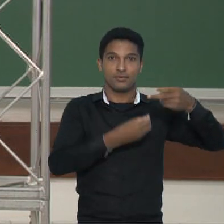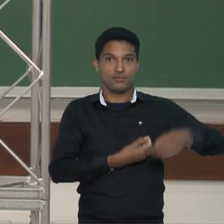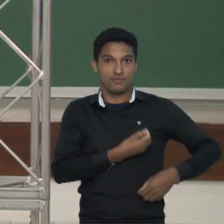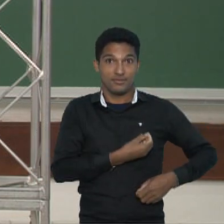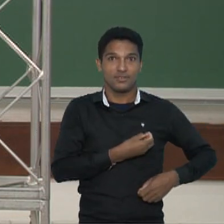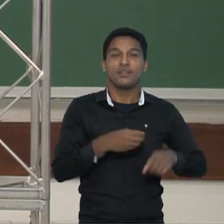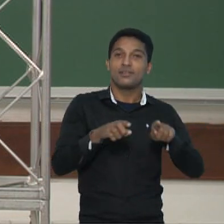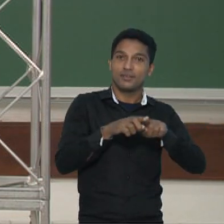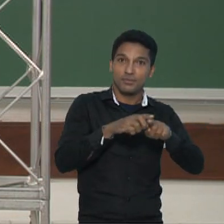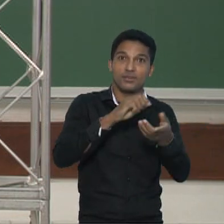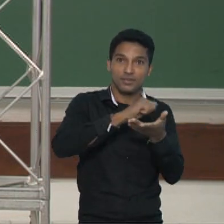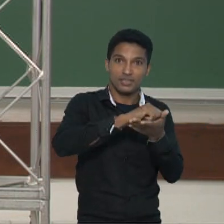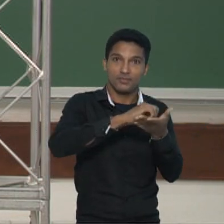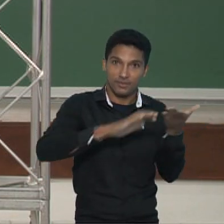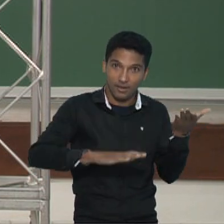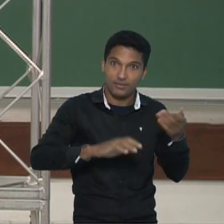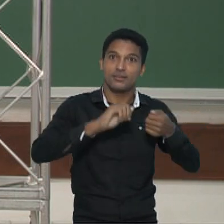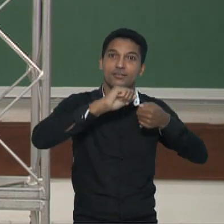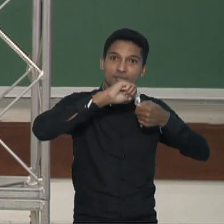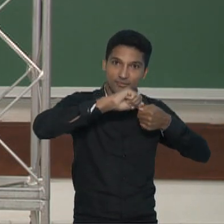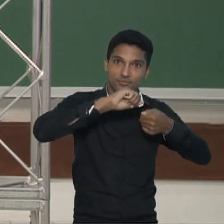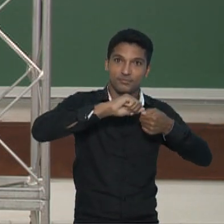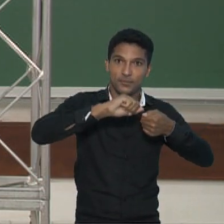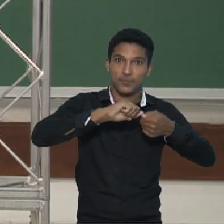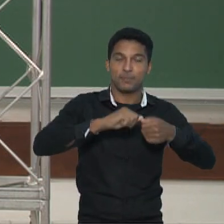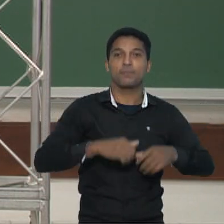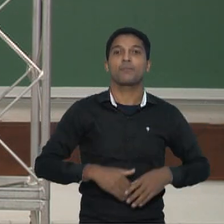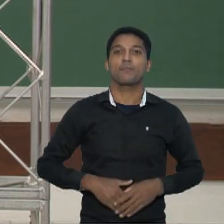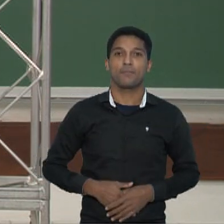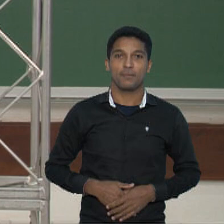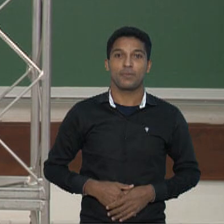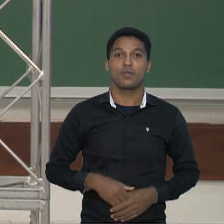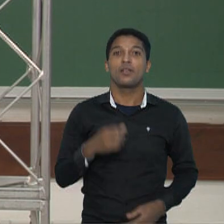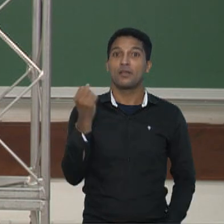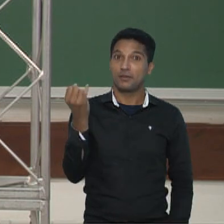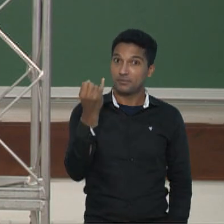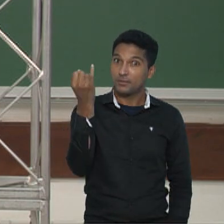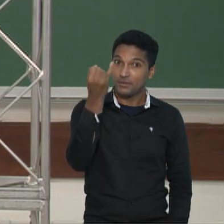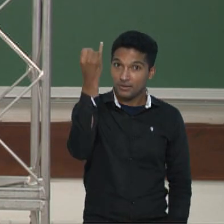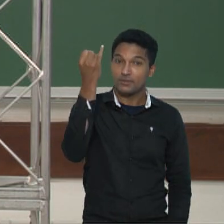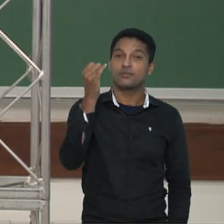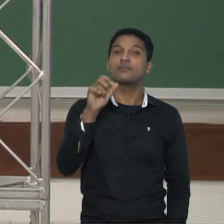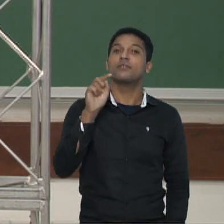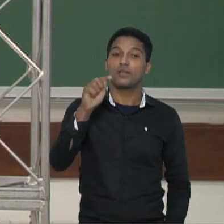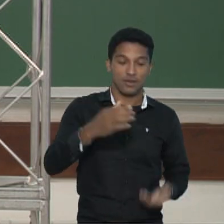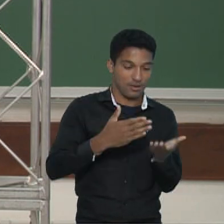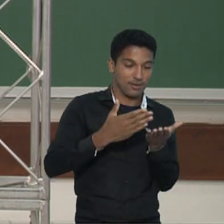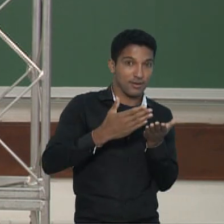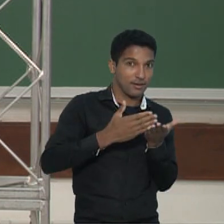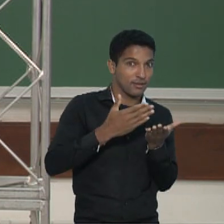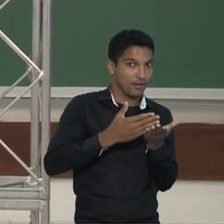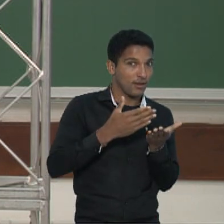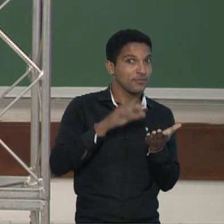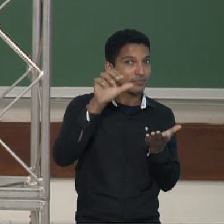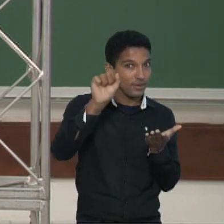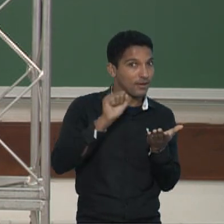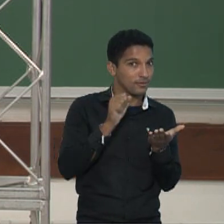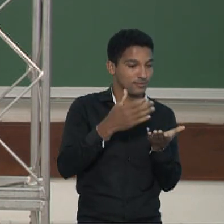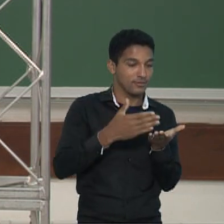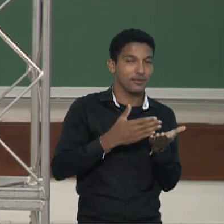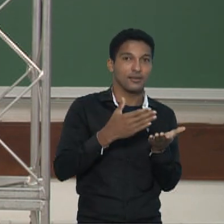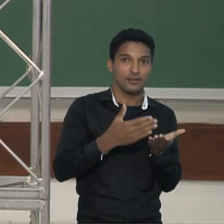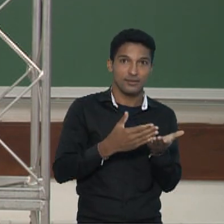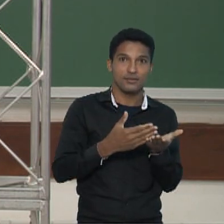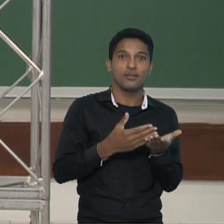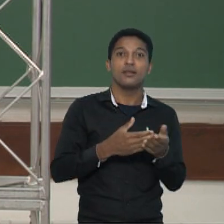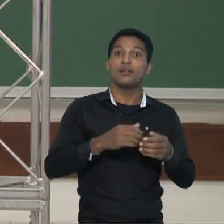Bem importante que você esteja extremamente confortável com o seu caderno em mãos para que você faça todas